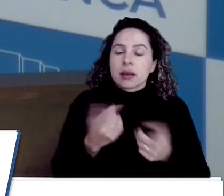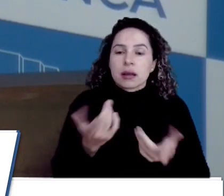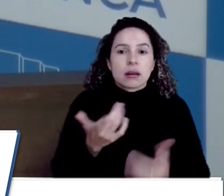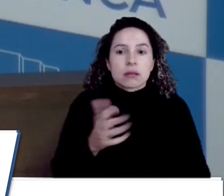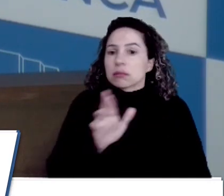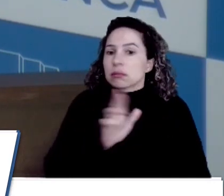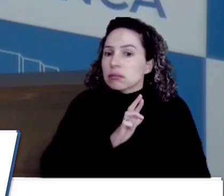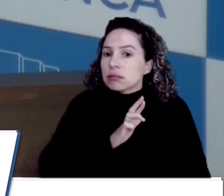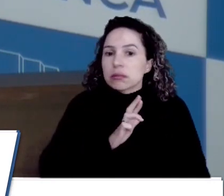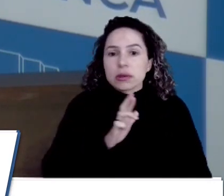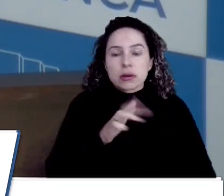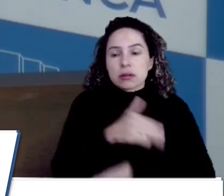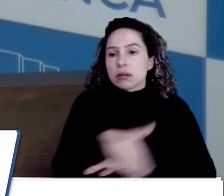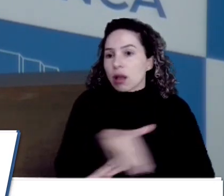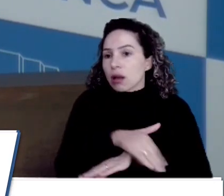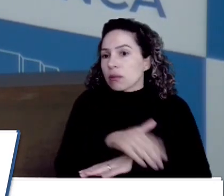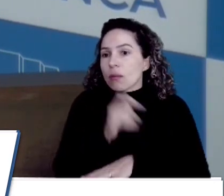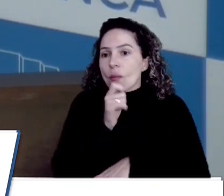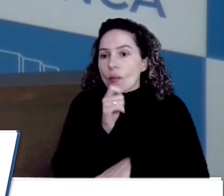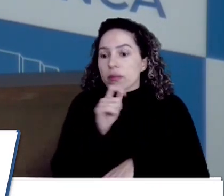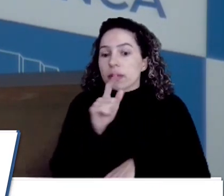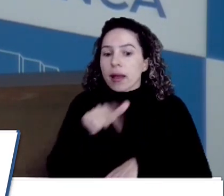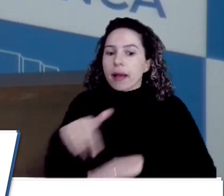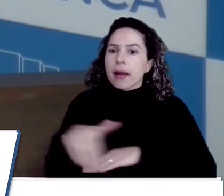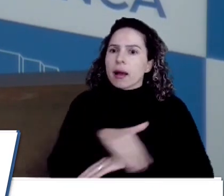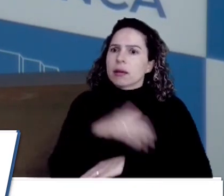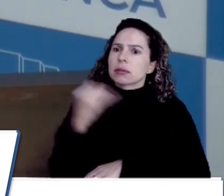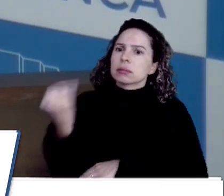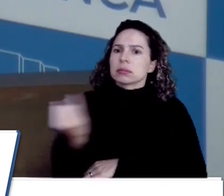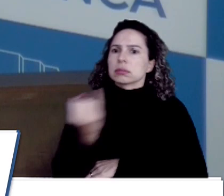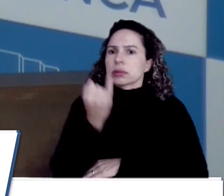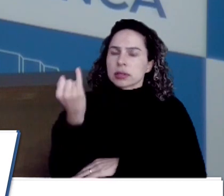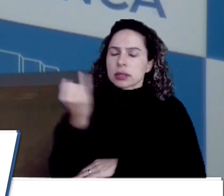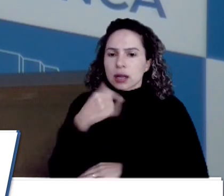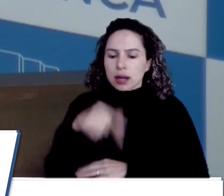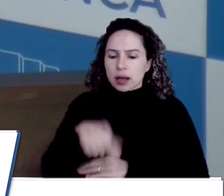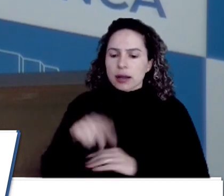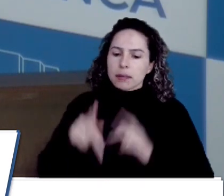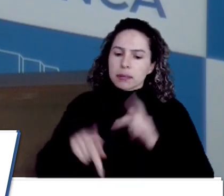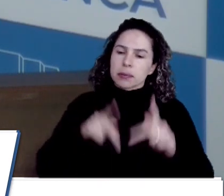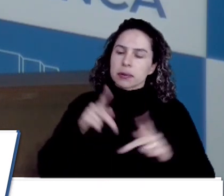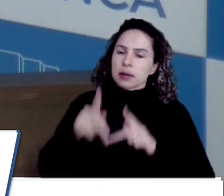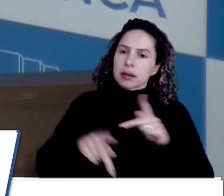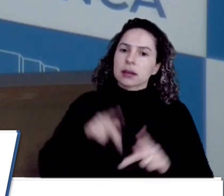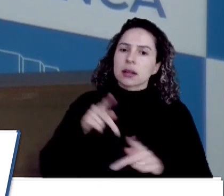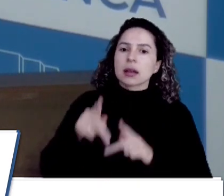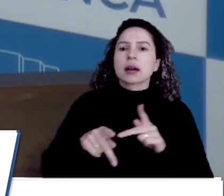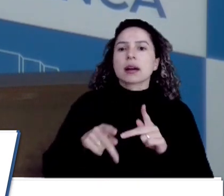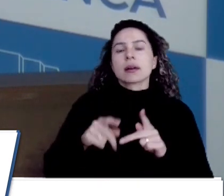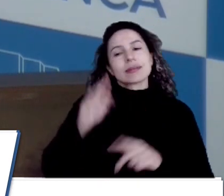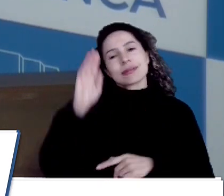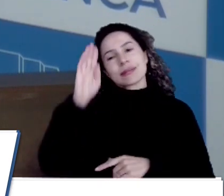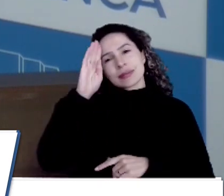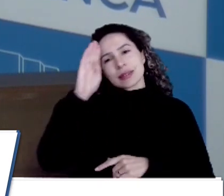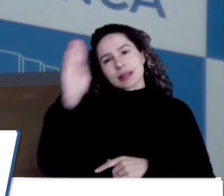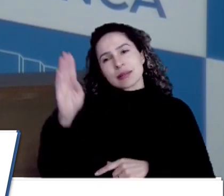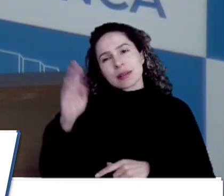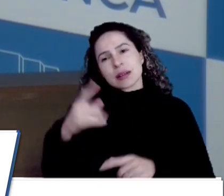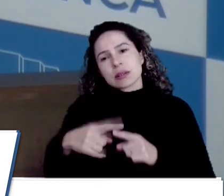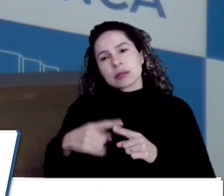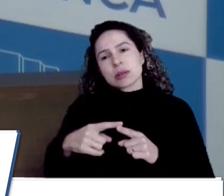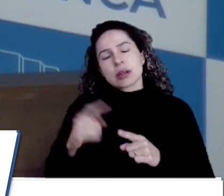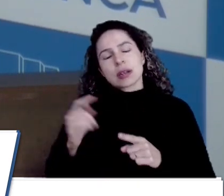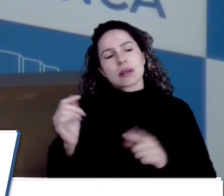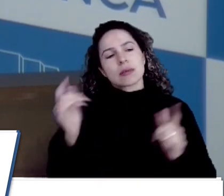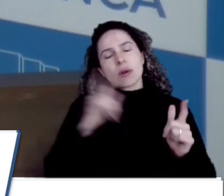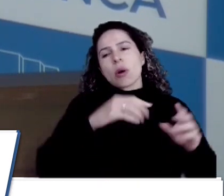rua, que é uma rua tão importante, para a população, ainda mais depois que foram lá, jogaram terra na